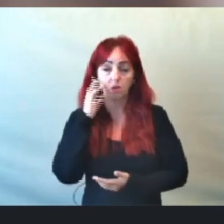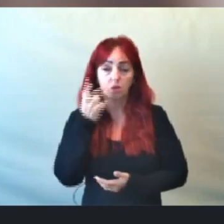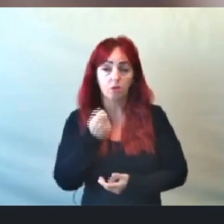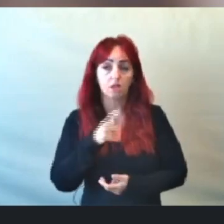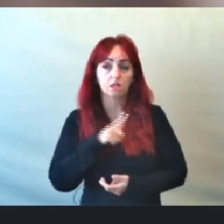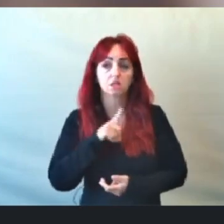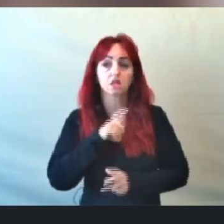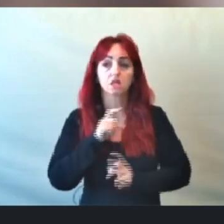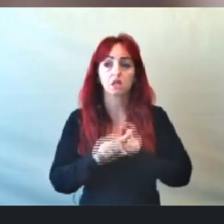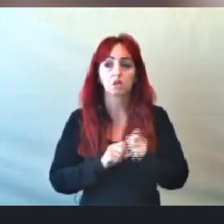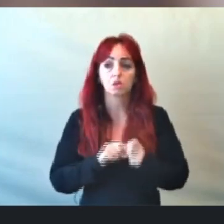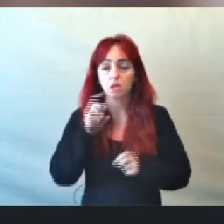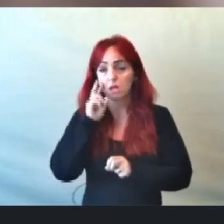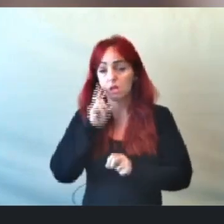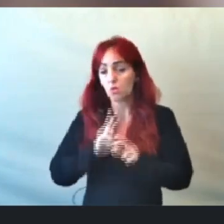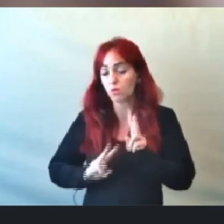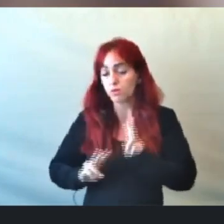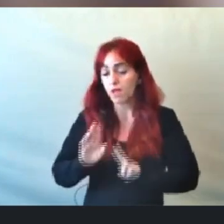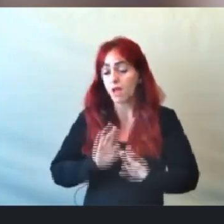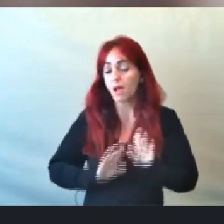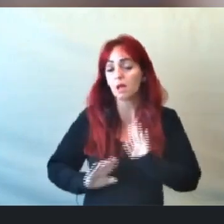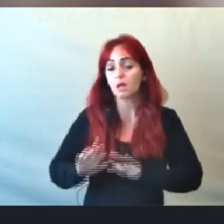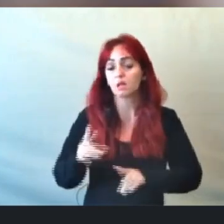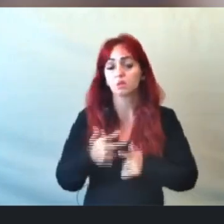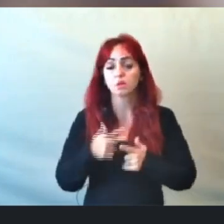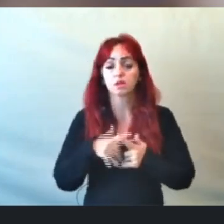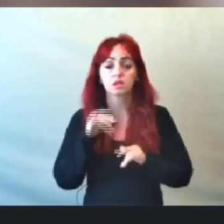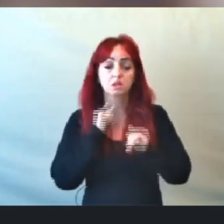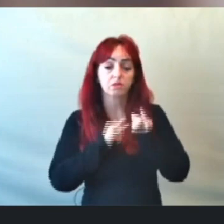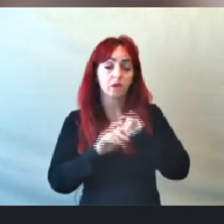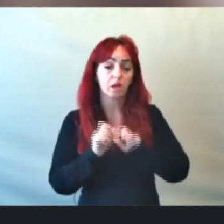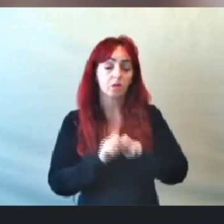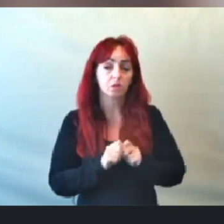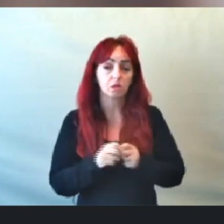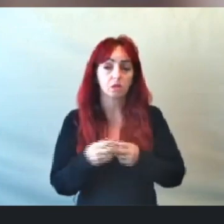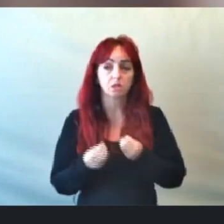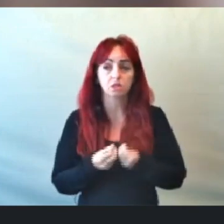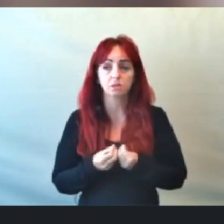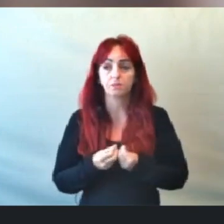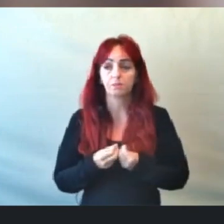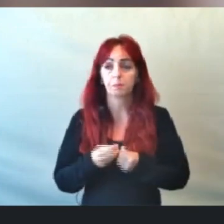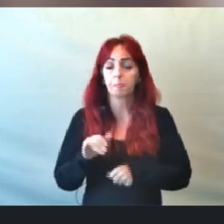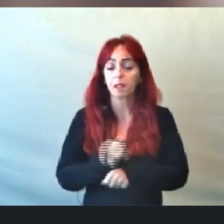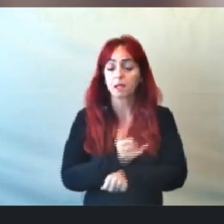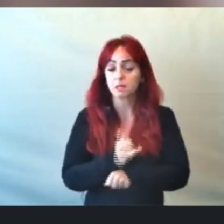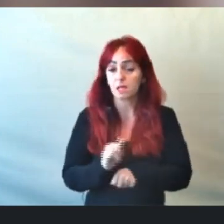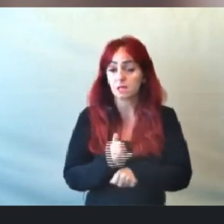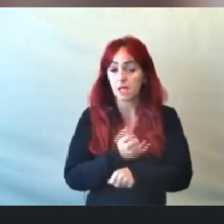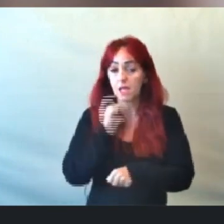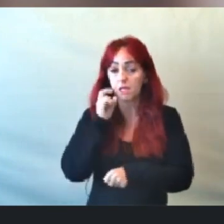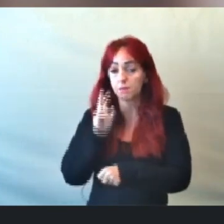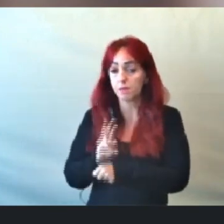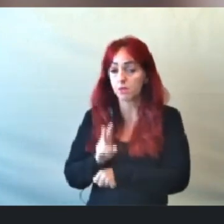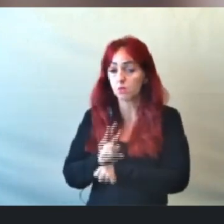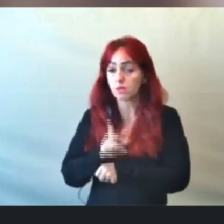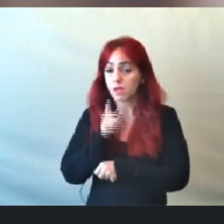né, quando a gente fala de medidas para preservação da lagoa, paisagística, né, cultural